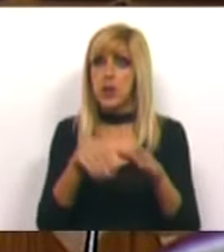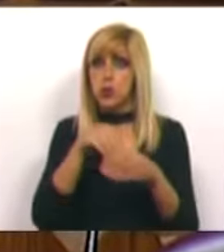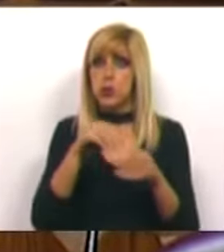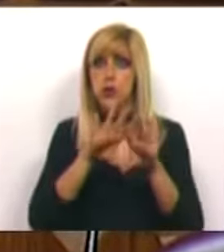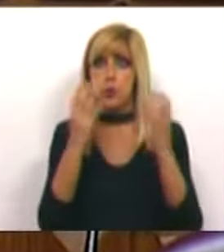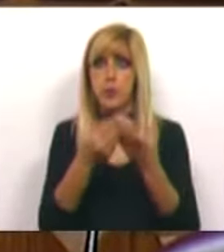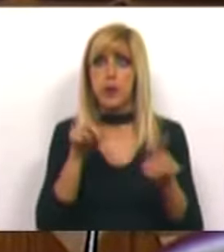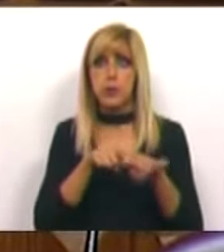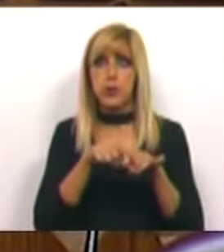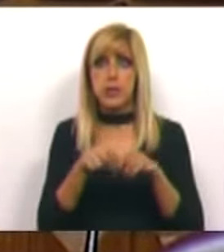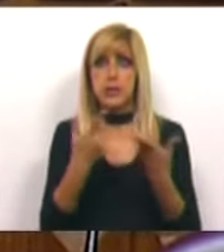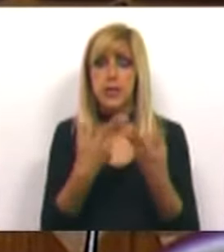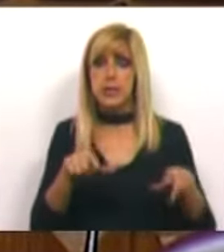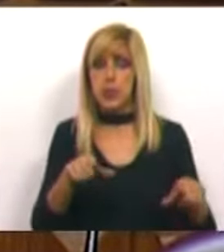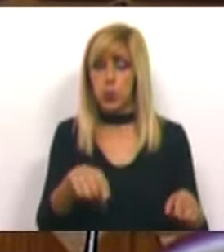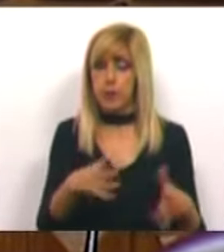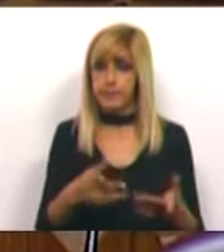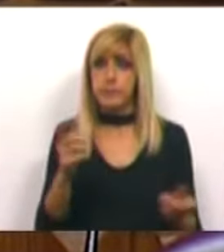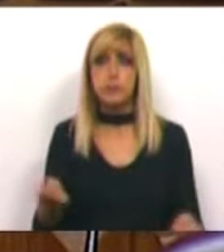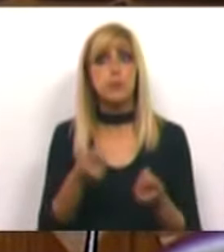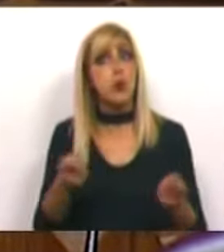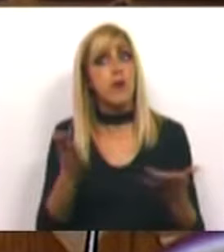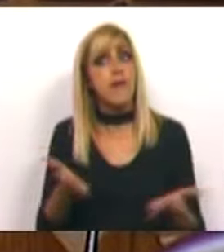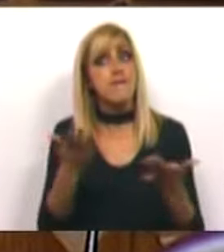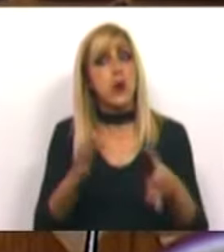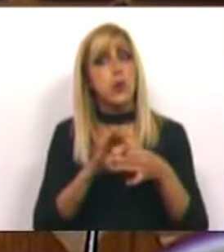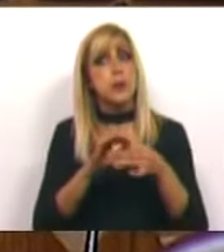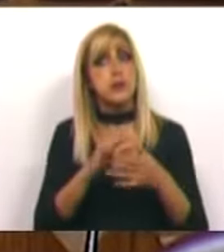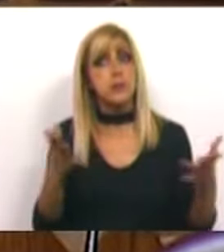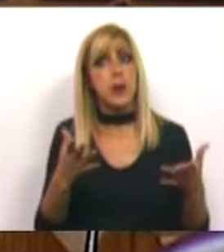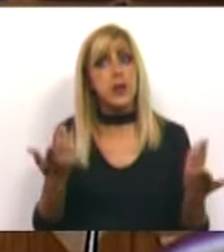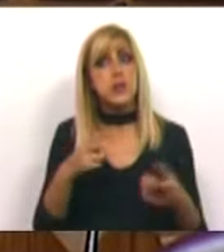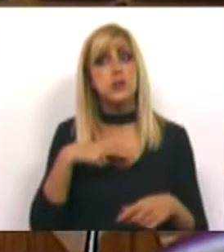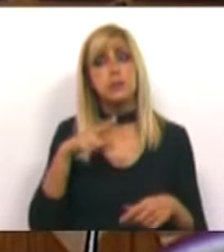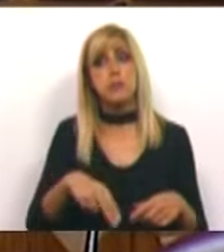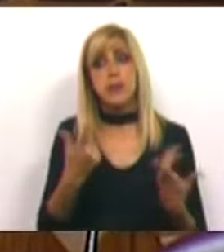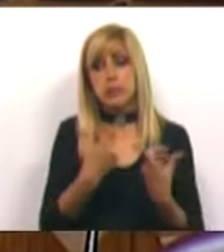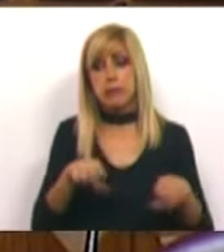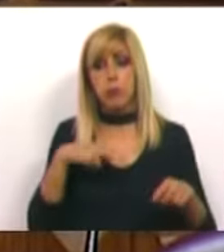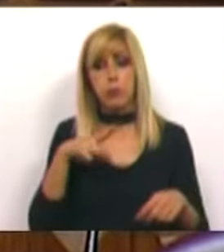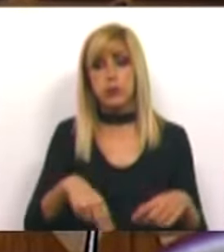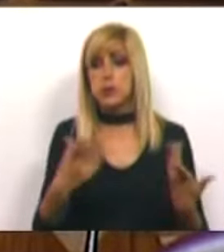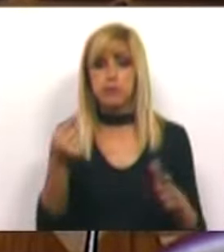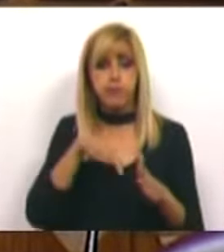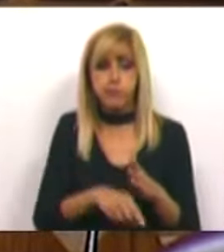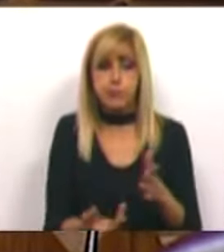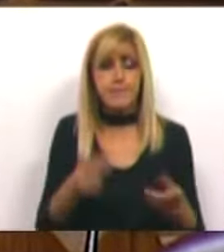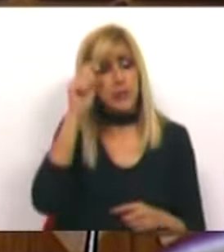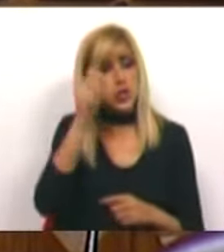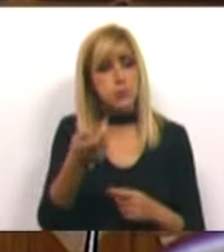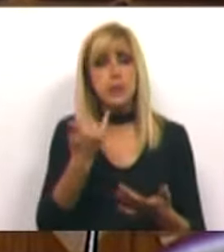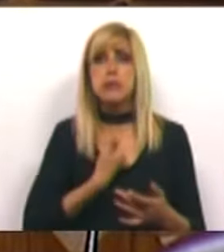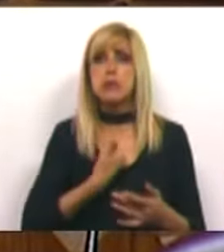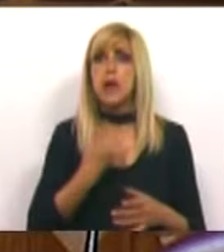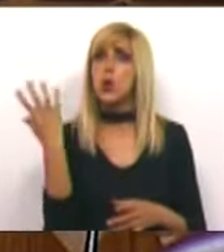política da língua. Uma política que promova maior cooperação com os países de língua portuguesa, com um profundo e intrínseco respeito pela